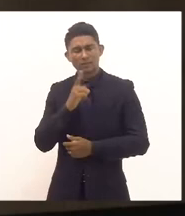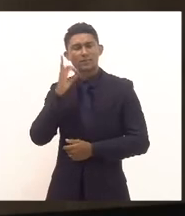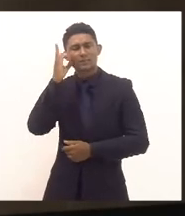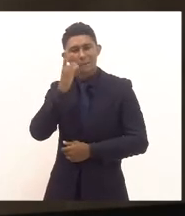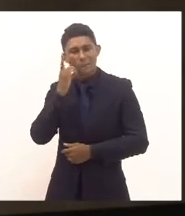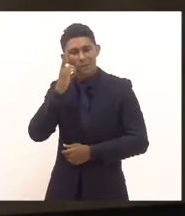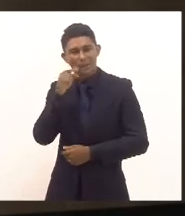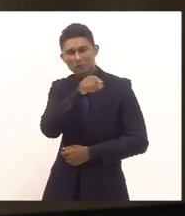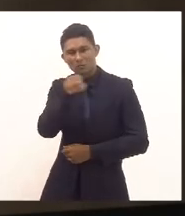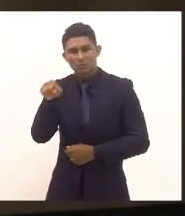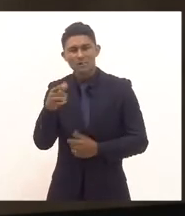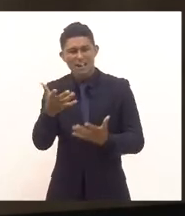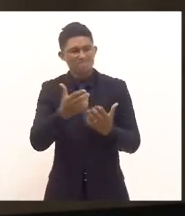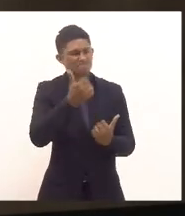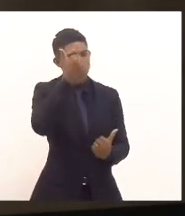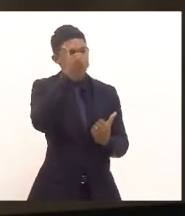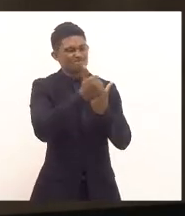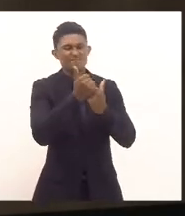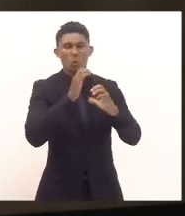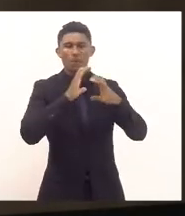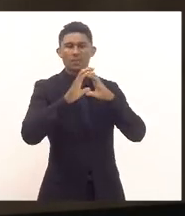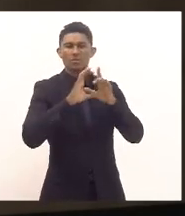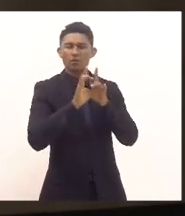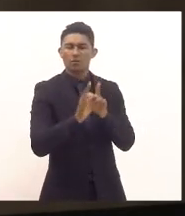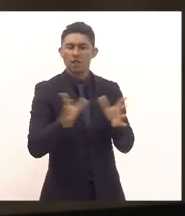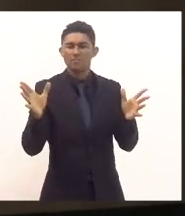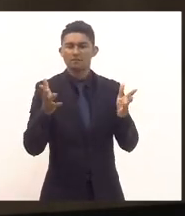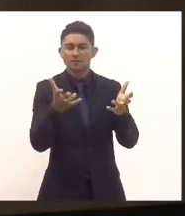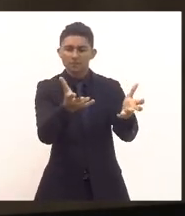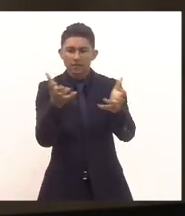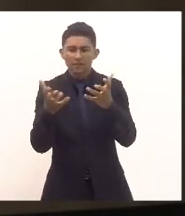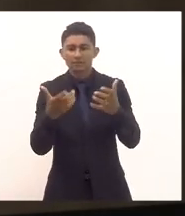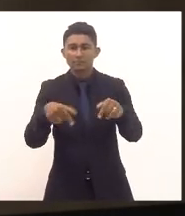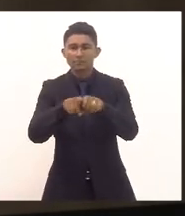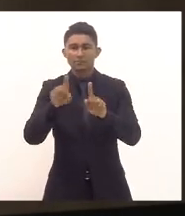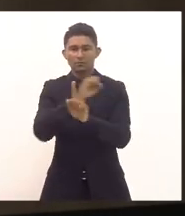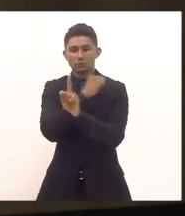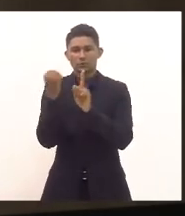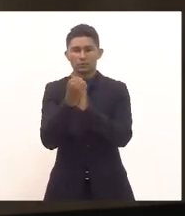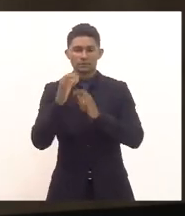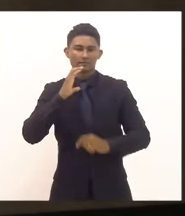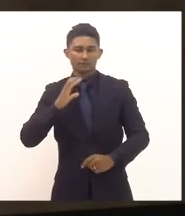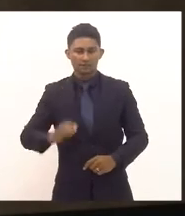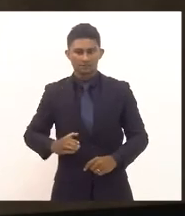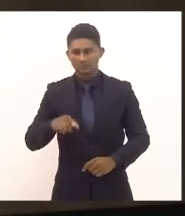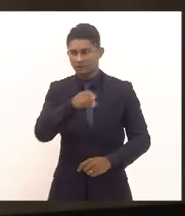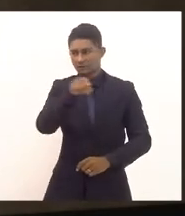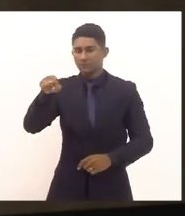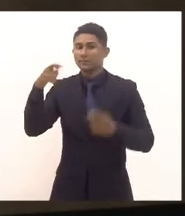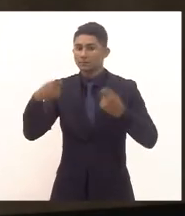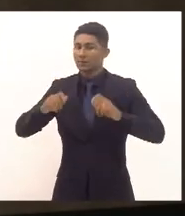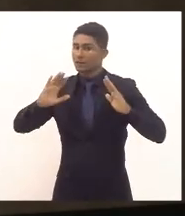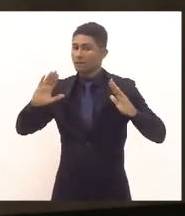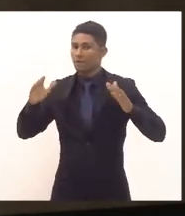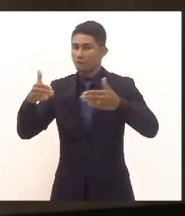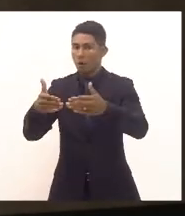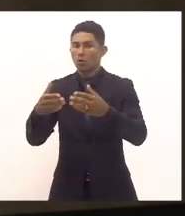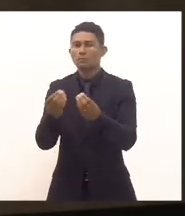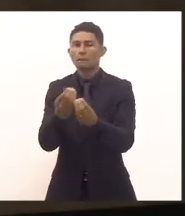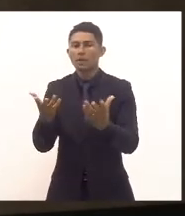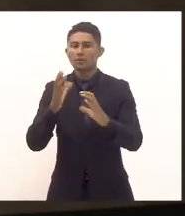em defesa da democratização da comunicação importante que tenha na sociedade civil um Fórum em defesa da